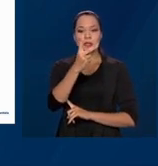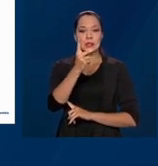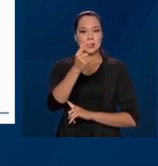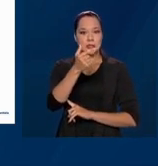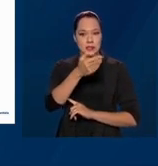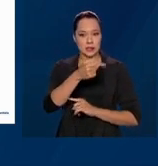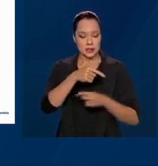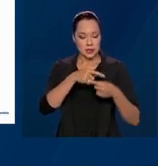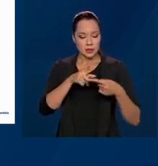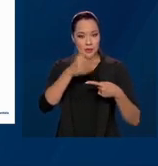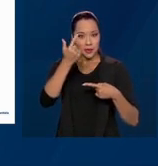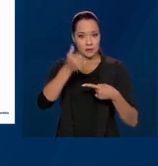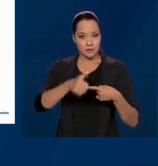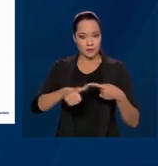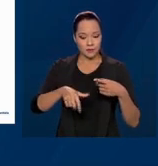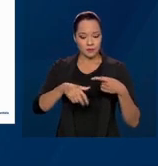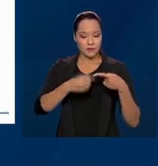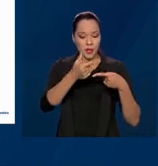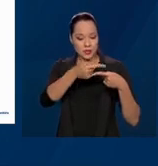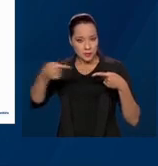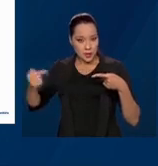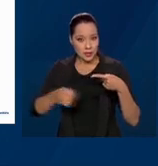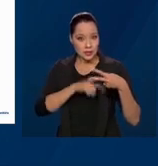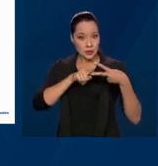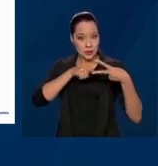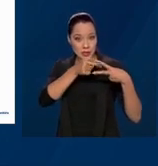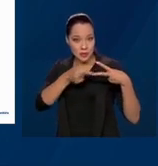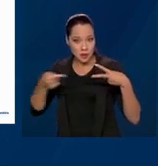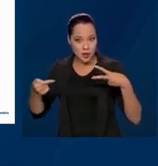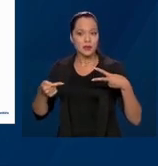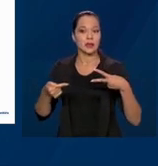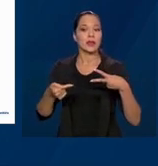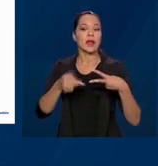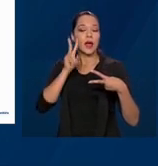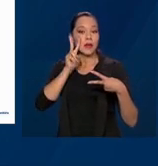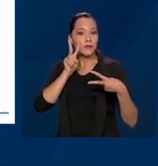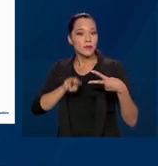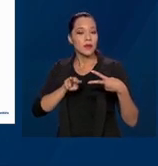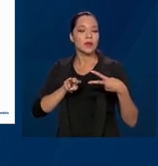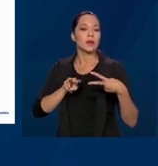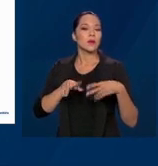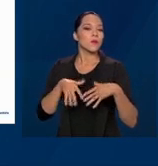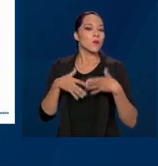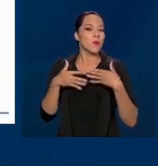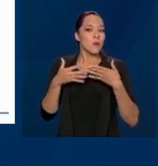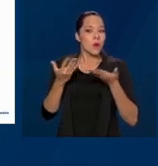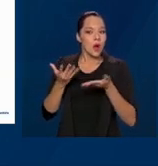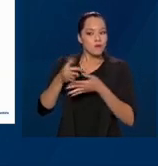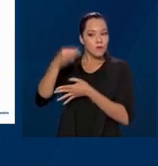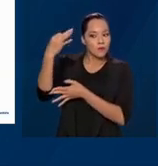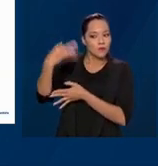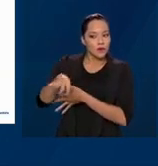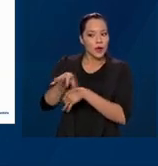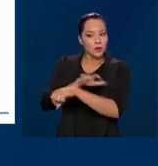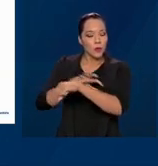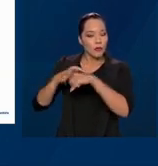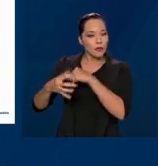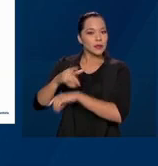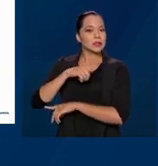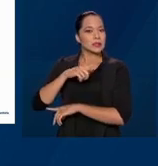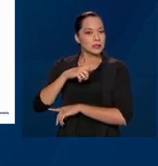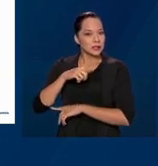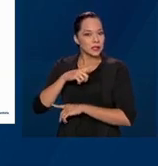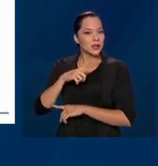segunda dose da vacina é que se verifica quais os casos confirmados de Covid que